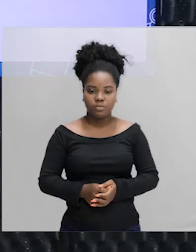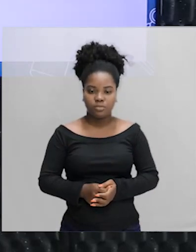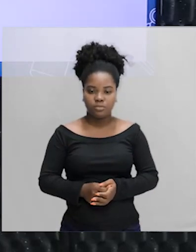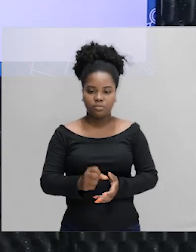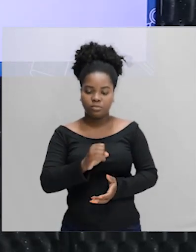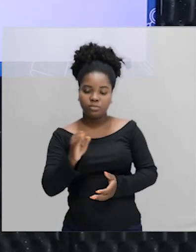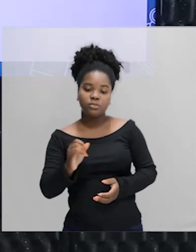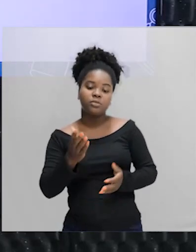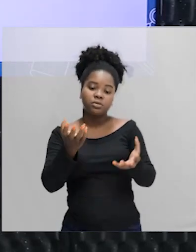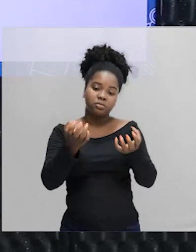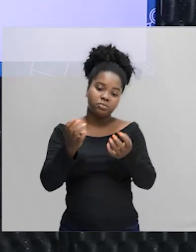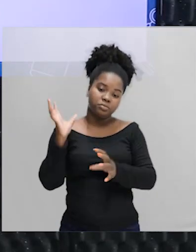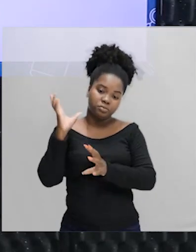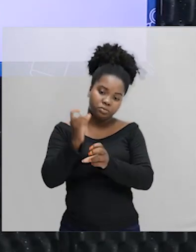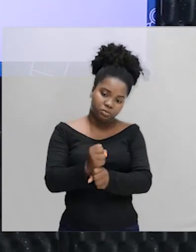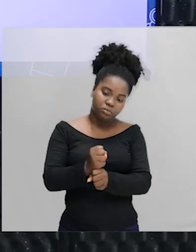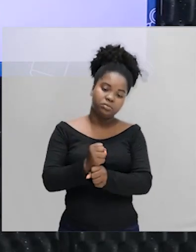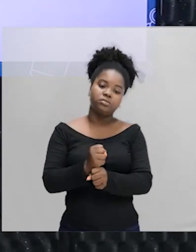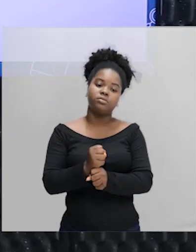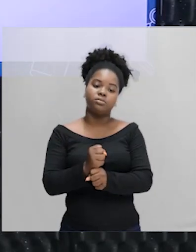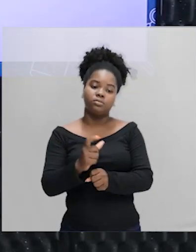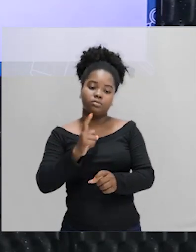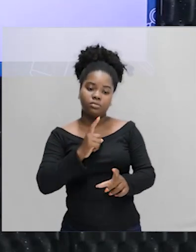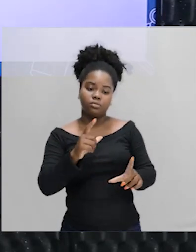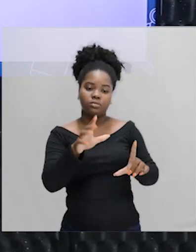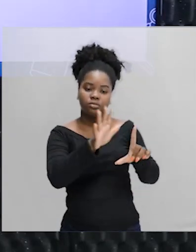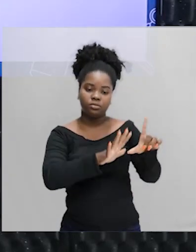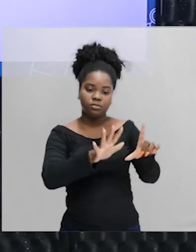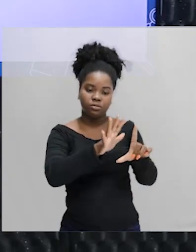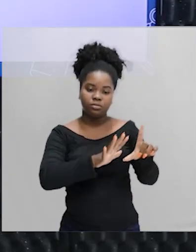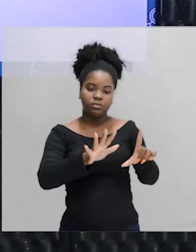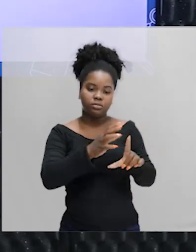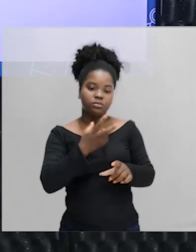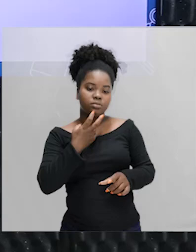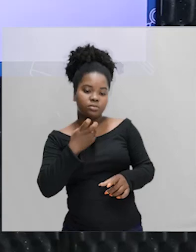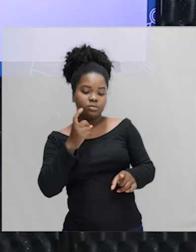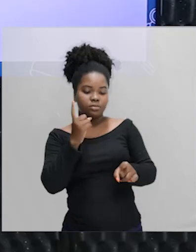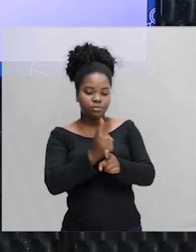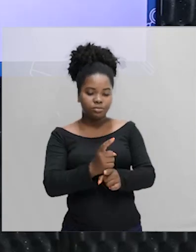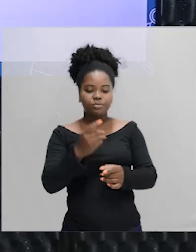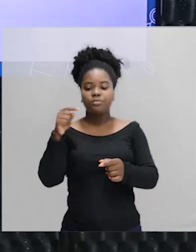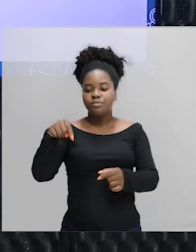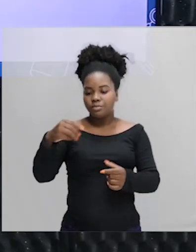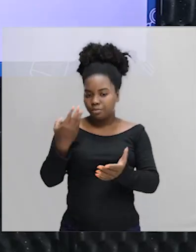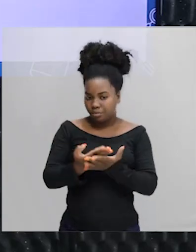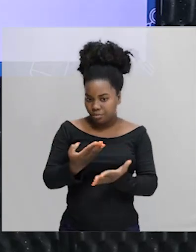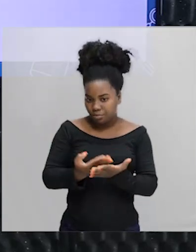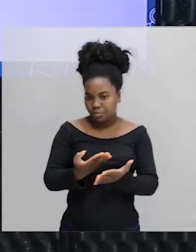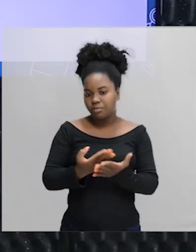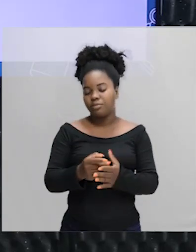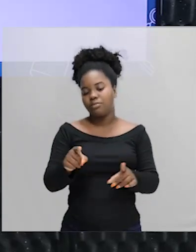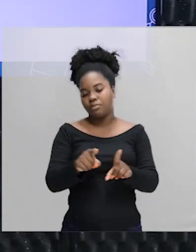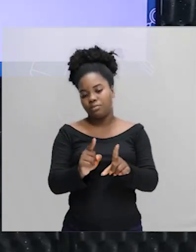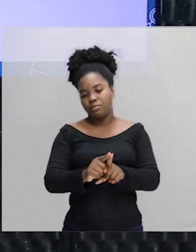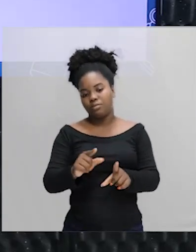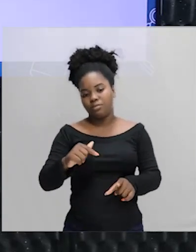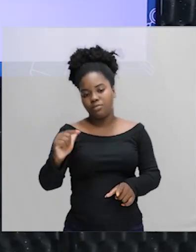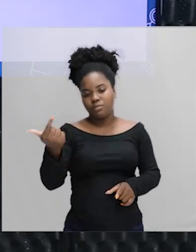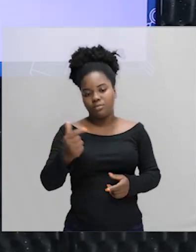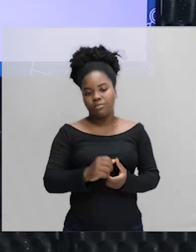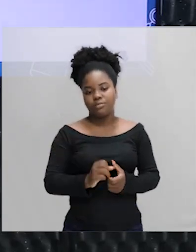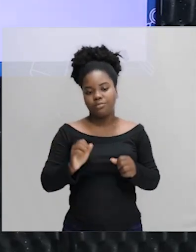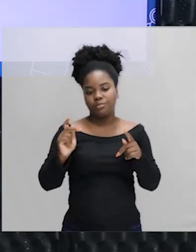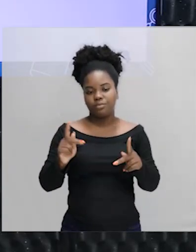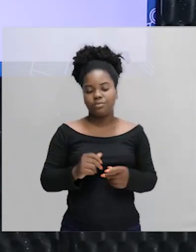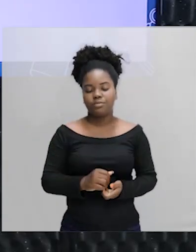quer revisar, lá na plataforma Gonçalves Dias você encontra, né, estas aulas e outras aulas. Tá ok?